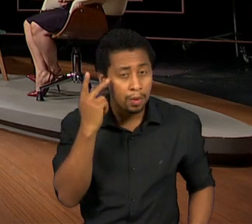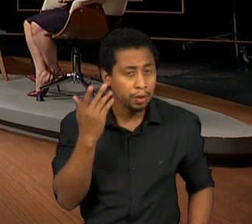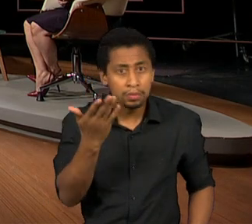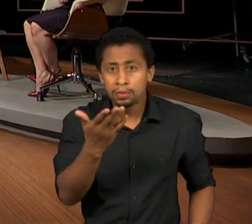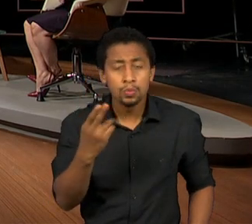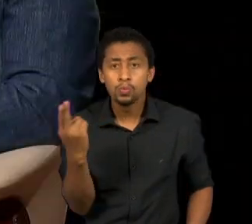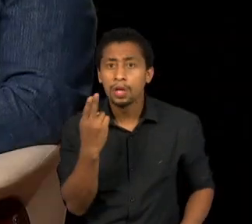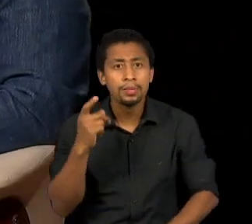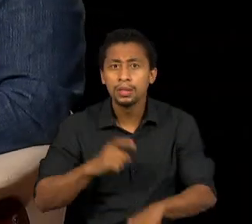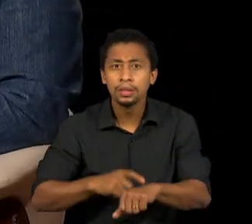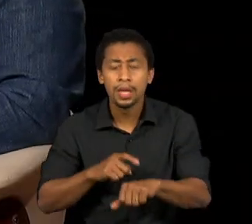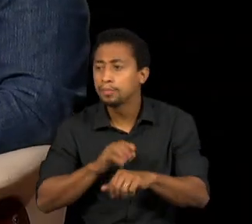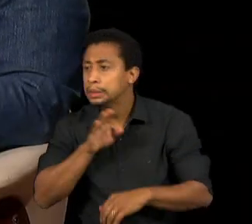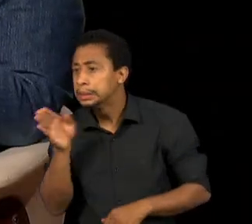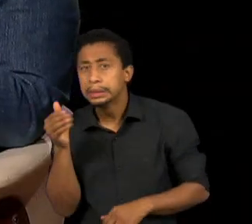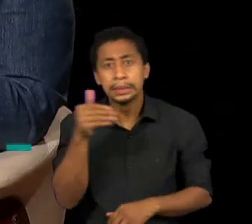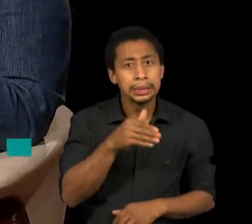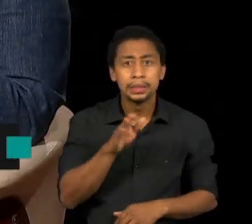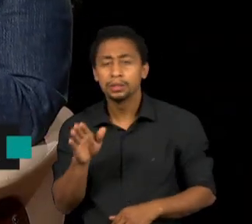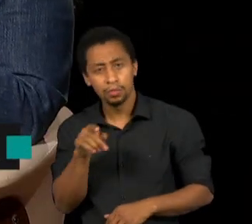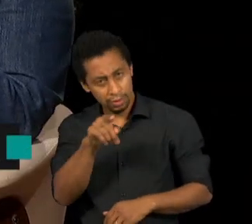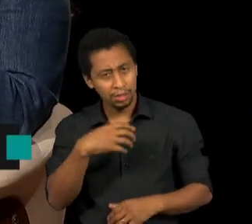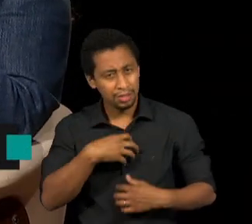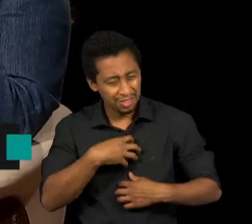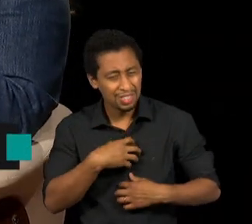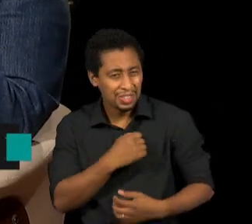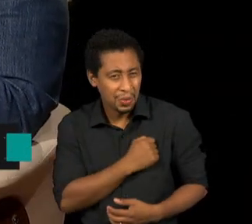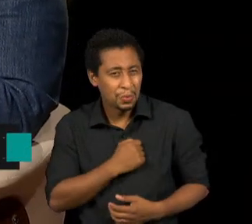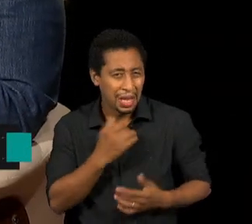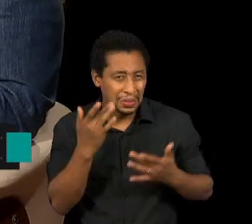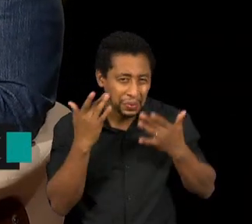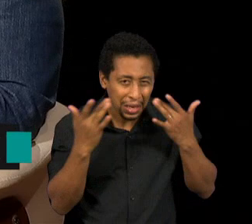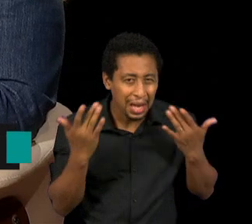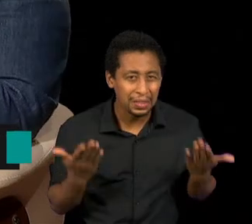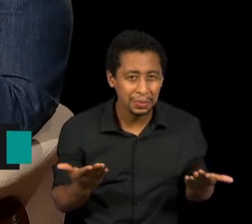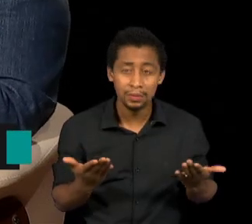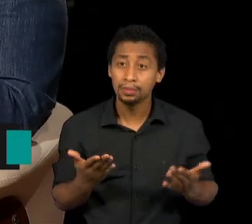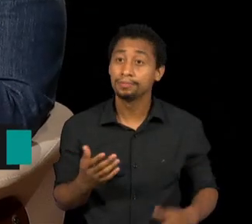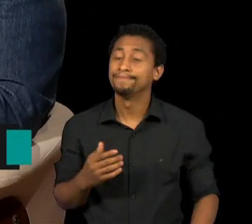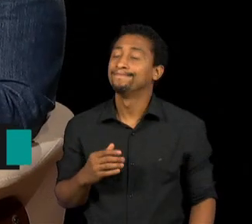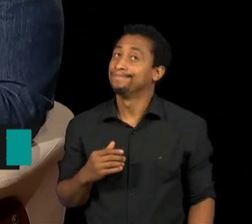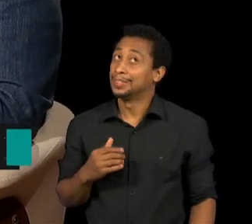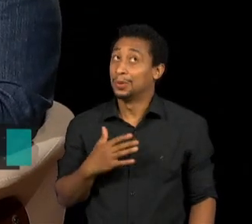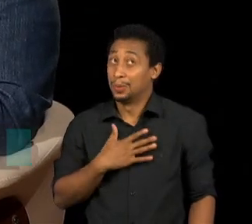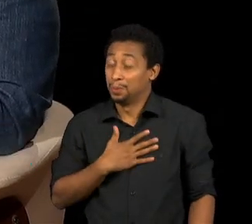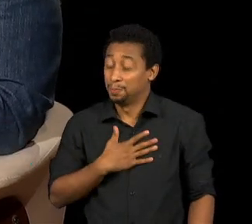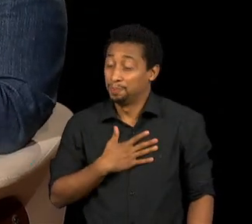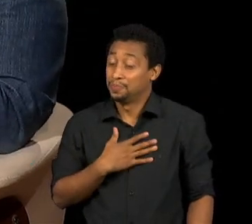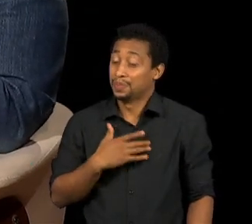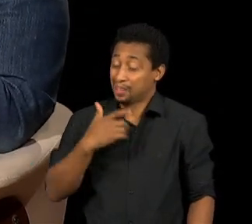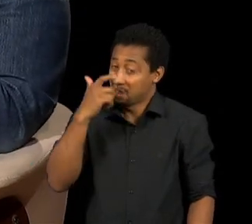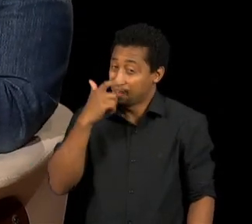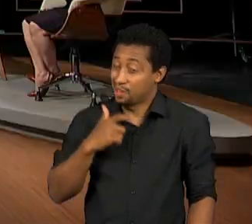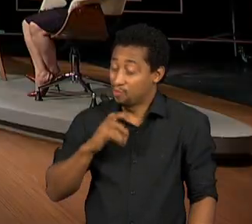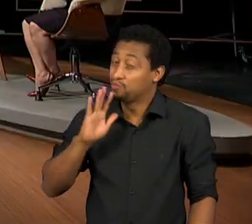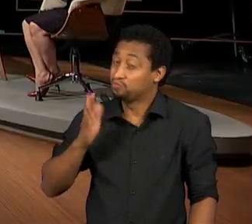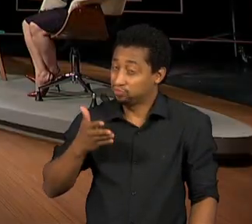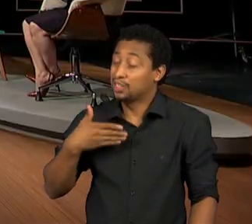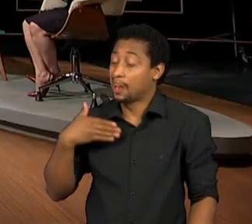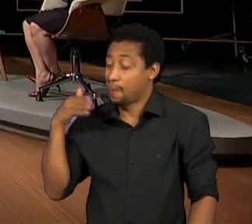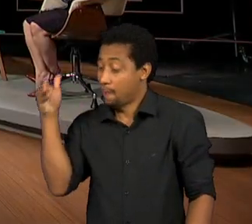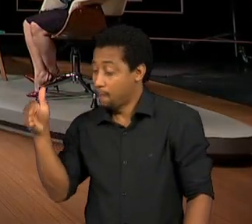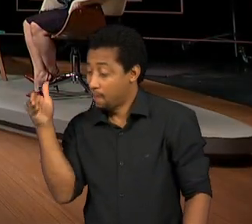palcos? Olha, eu fiz 2 loucuras que eu não faço nunca mais, que era fazer teatro em